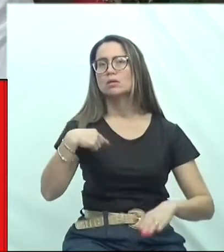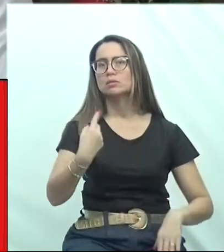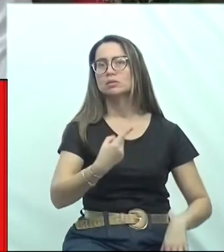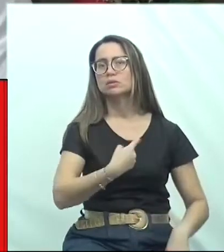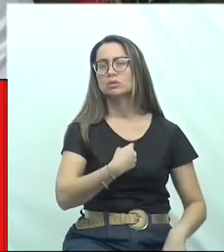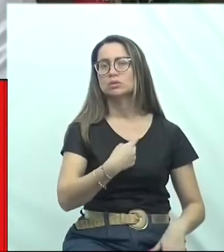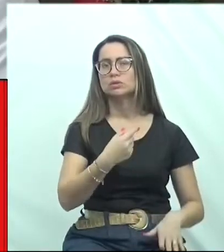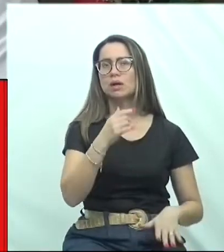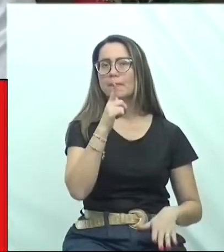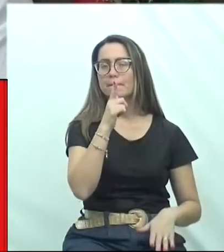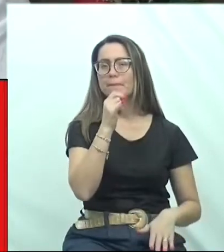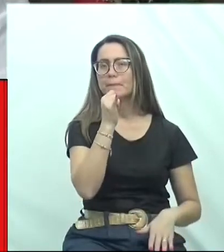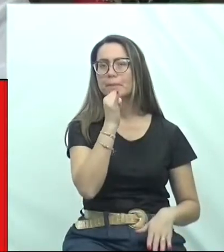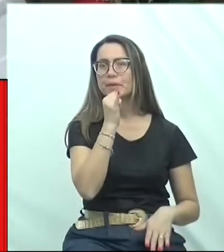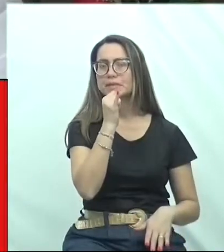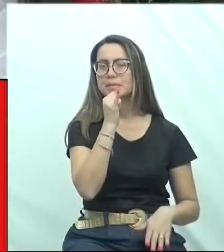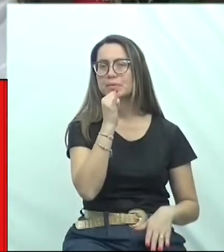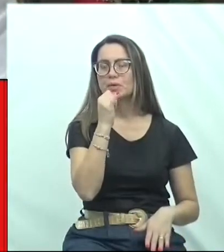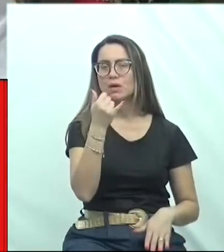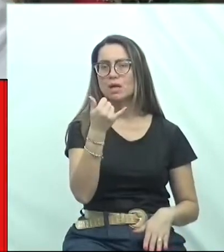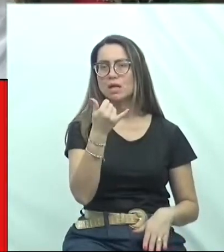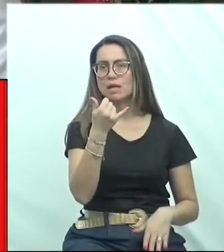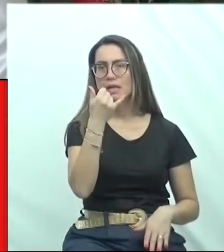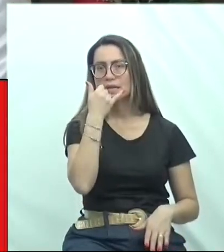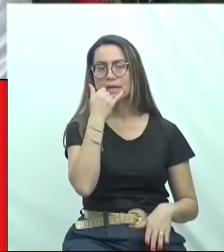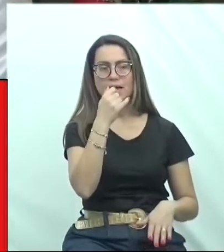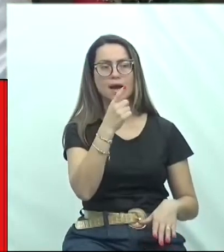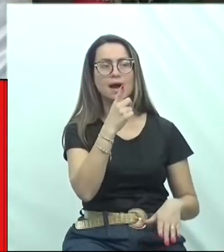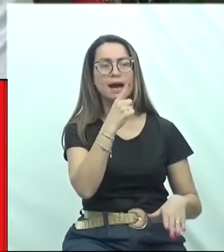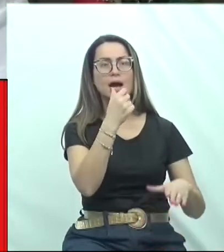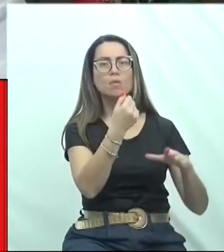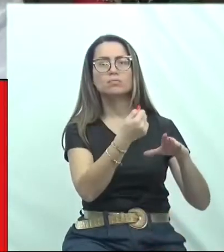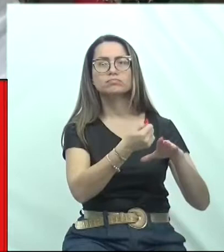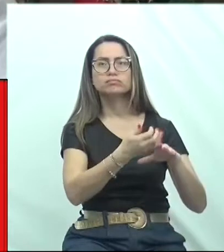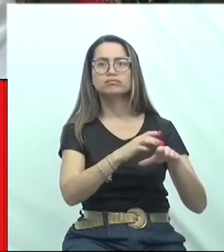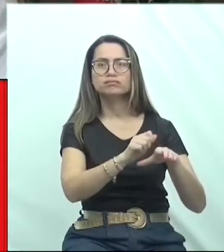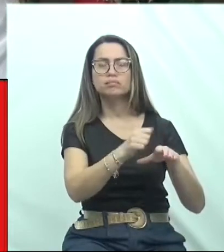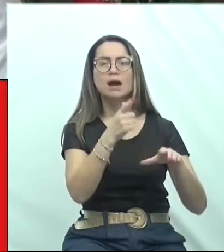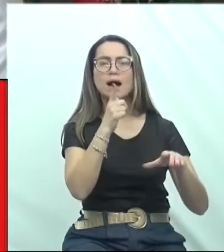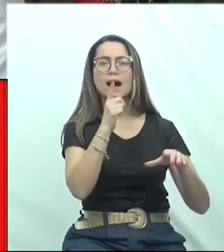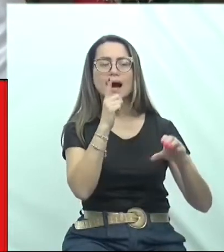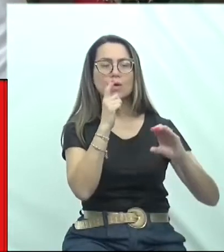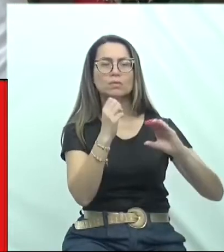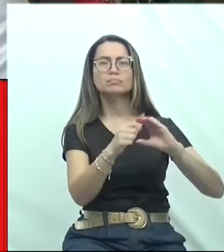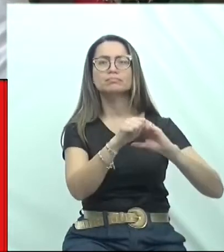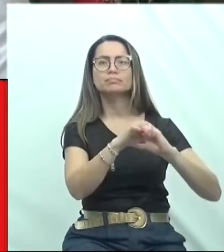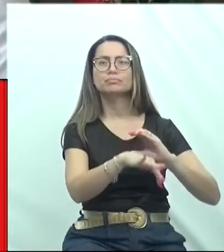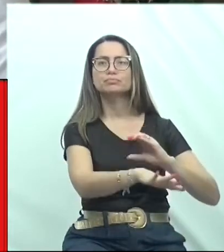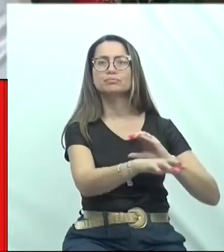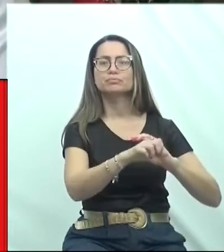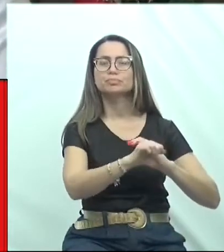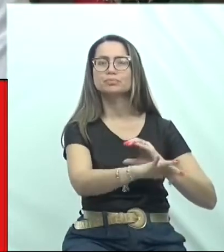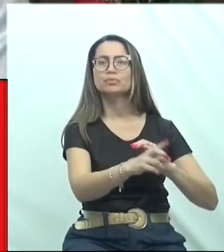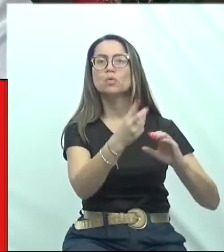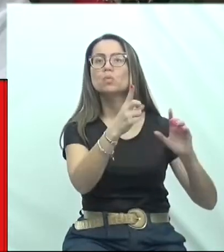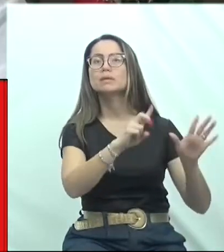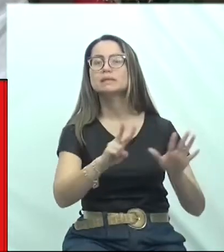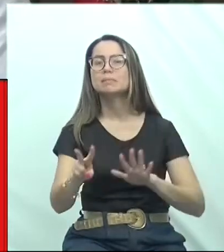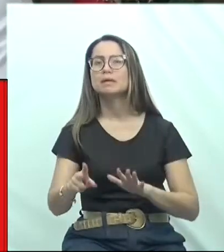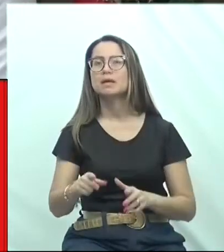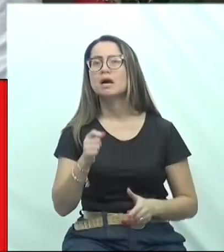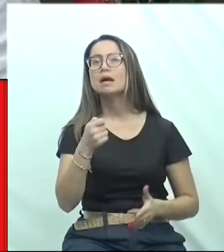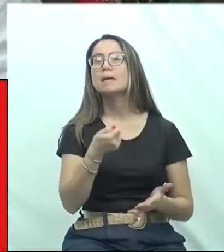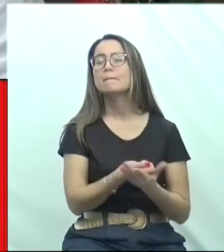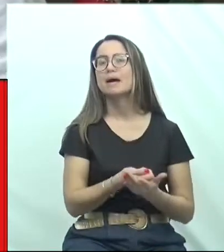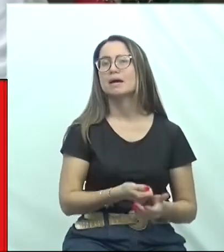ali vazando uma semana, quem que paga? É a Casan ou é o consumidor? Que fica uma semana vazando na rua. Quem que paga? É a Casan ou